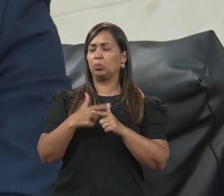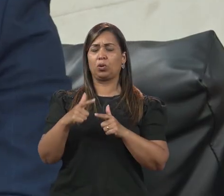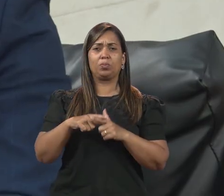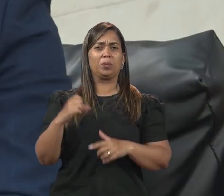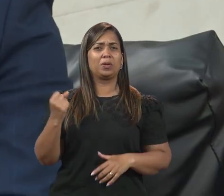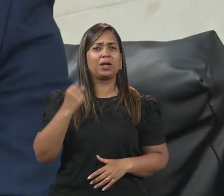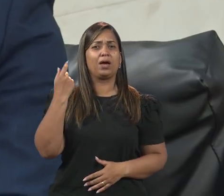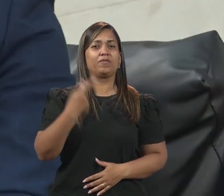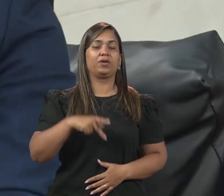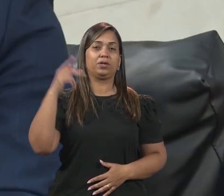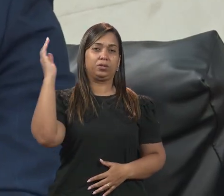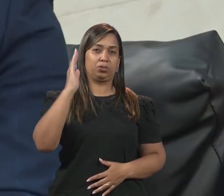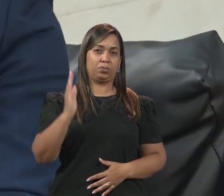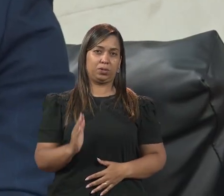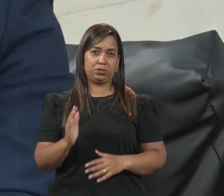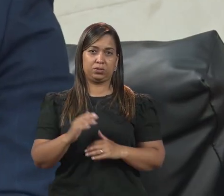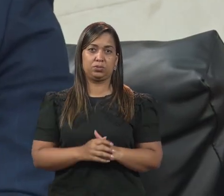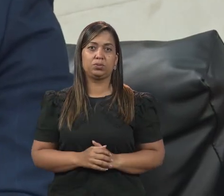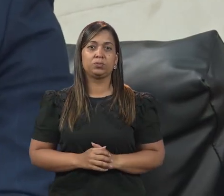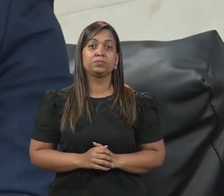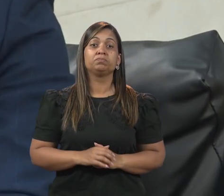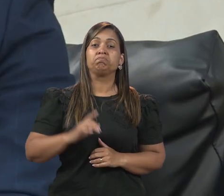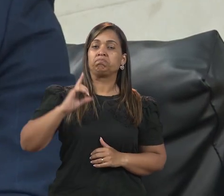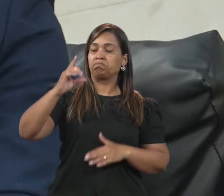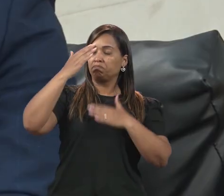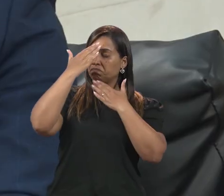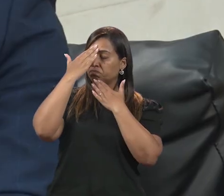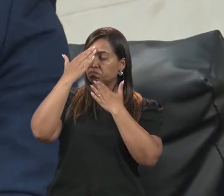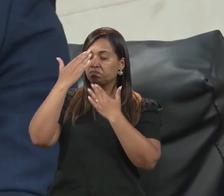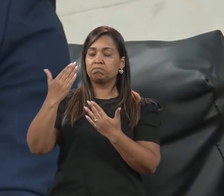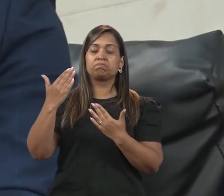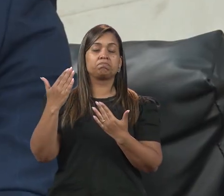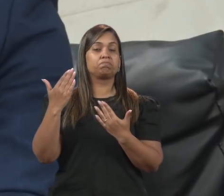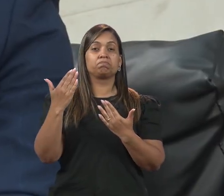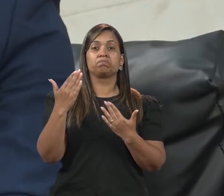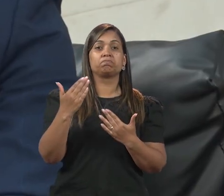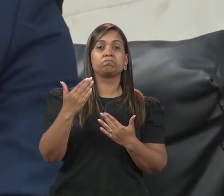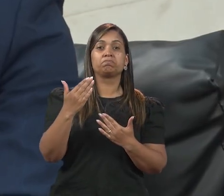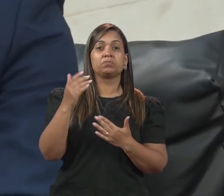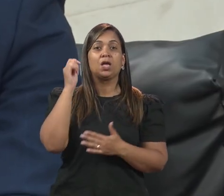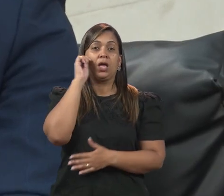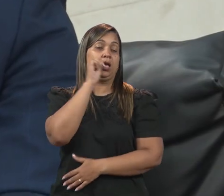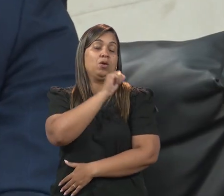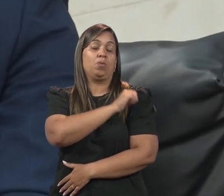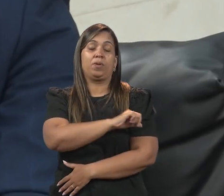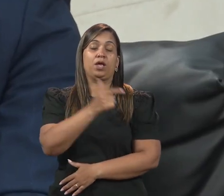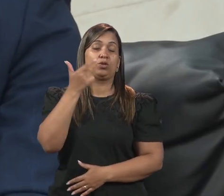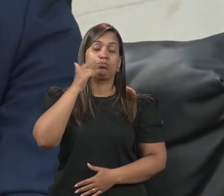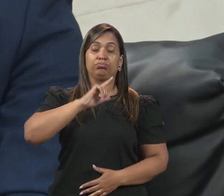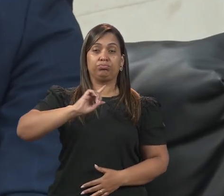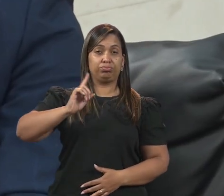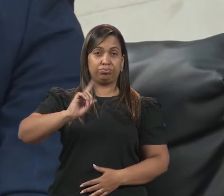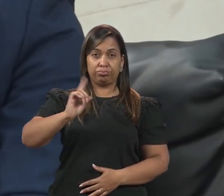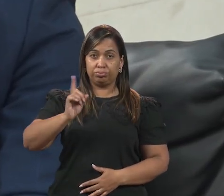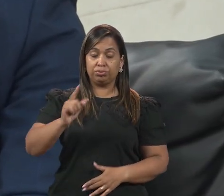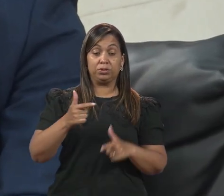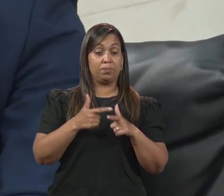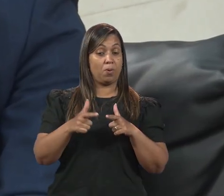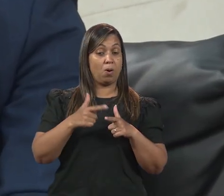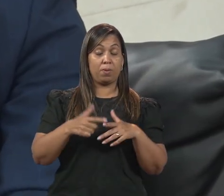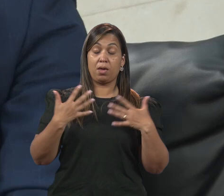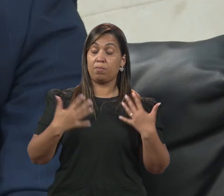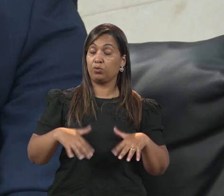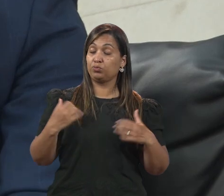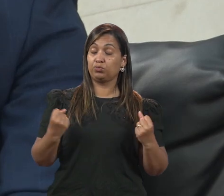caótica no Brasil. Graças a Deus, Rio Preto não foi atingida por esse grande